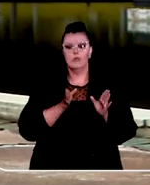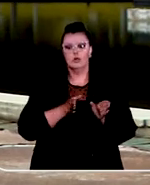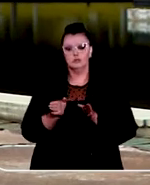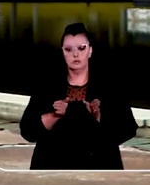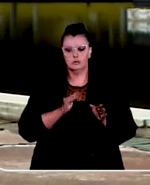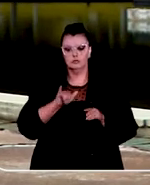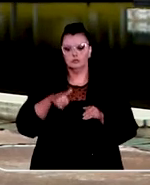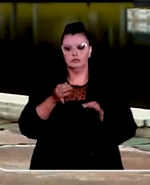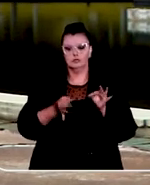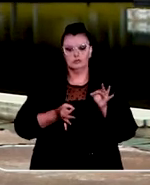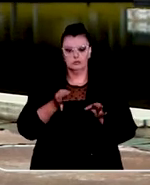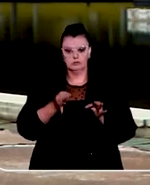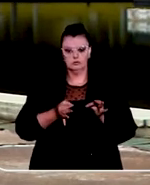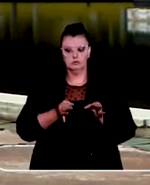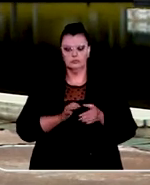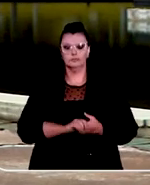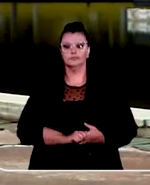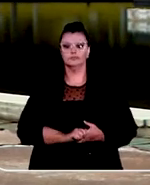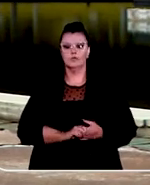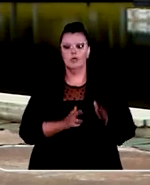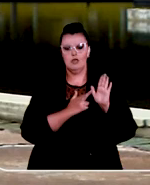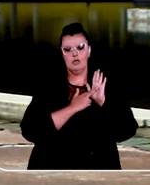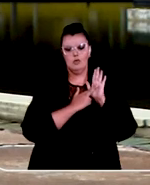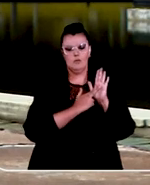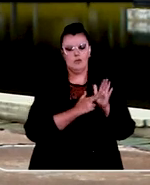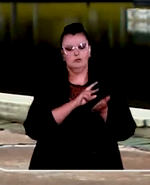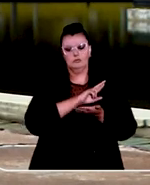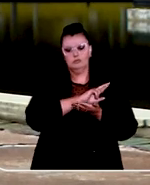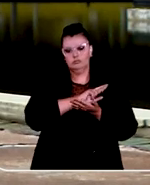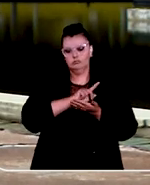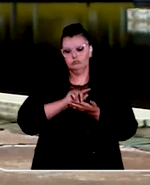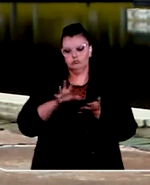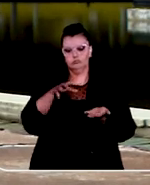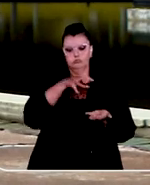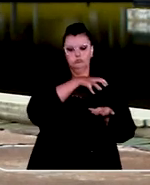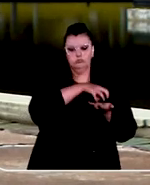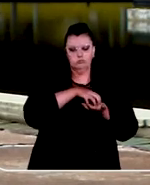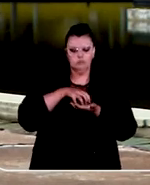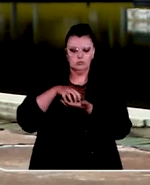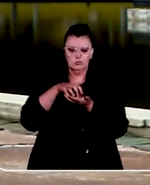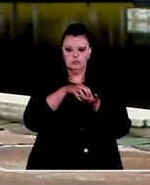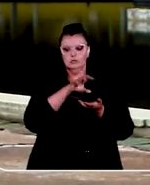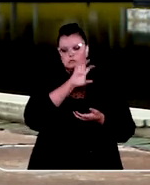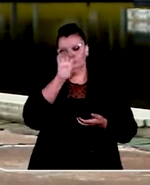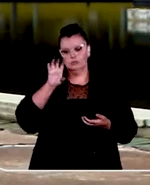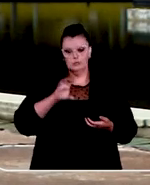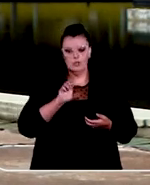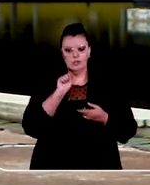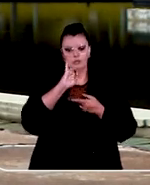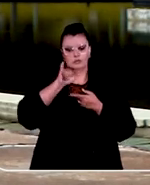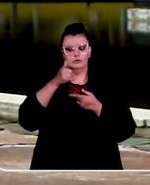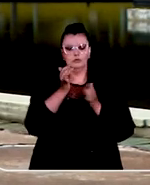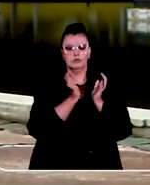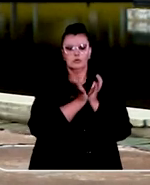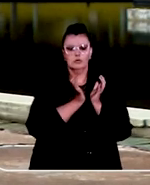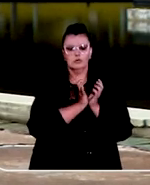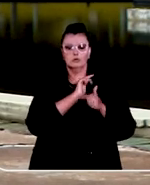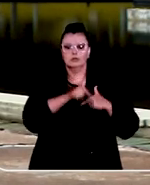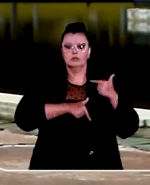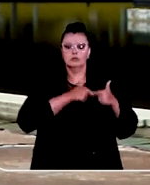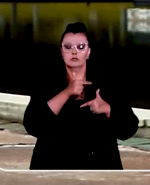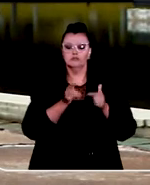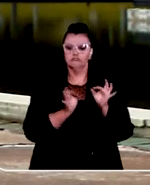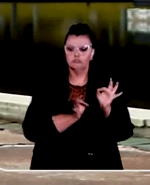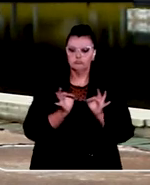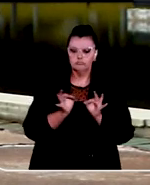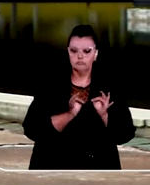jurídica funcione como obstáculo ao entendimento das decisões judiciais pela sociedade democratizando